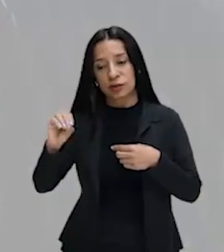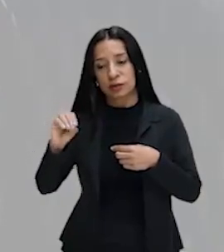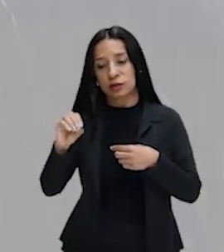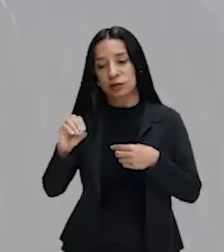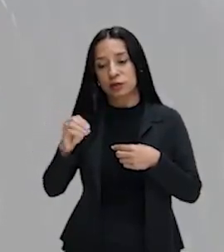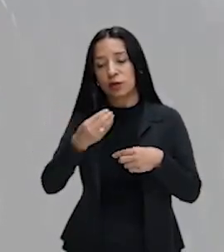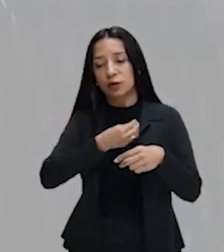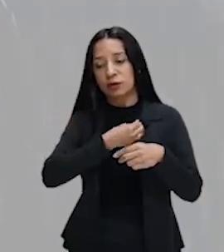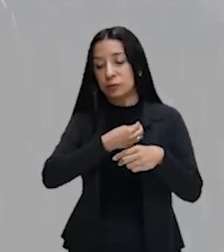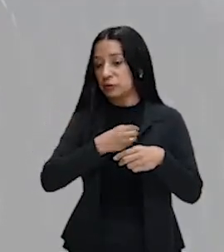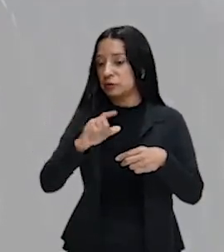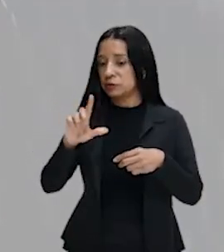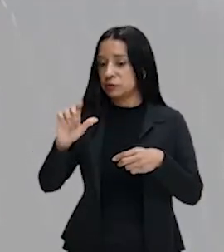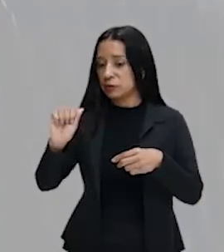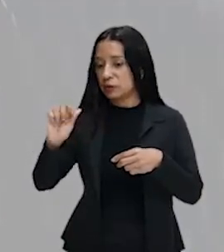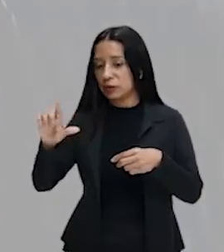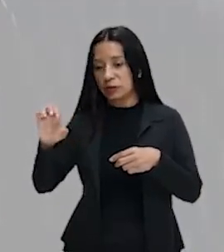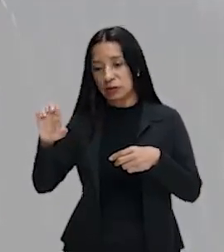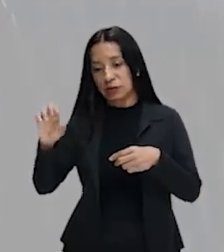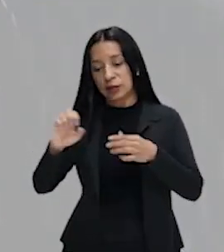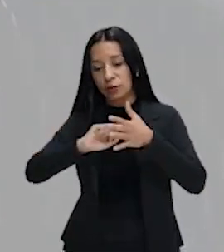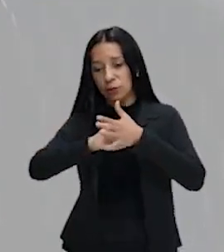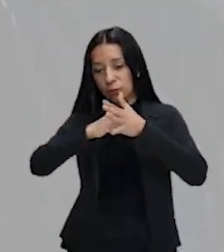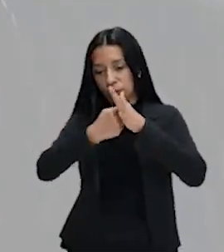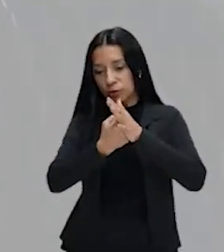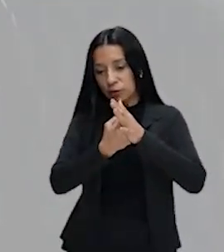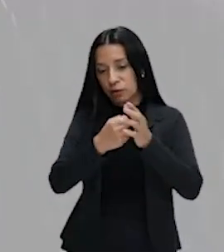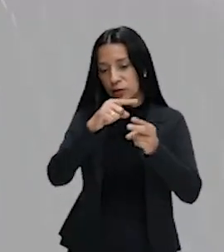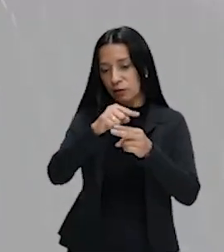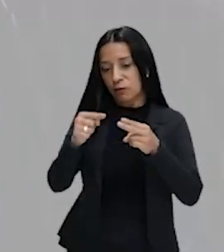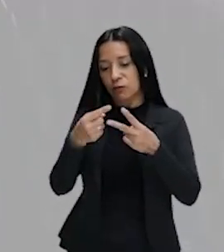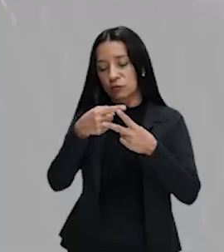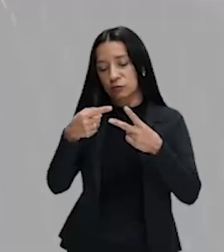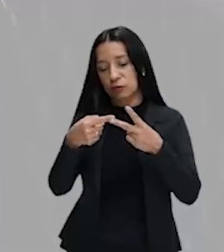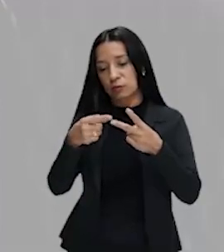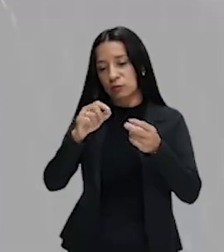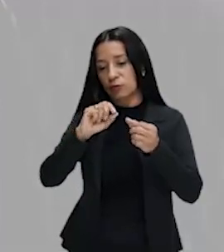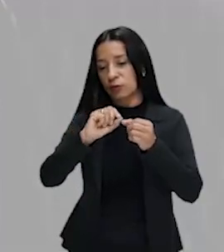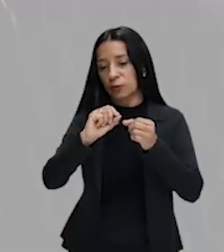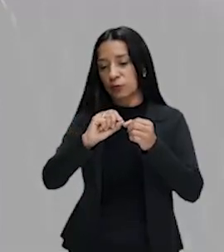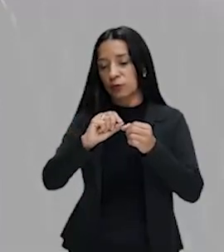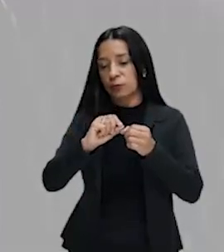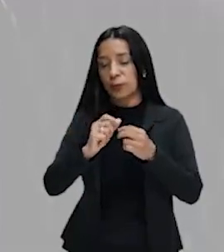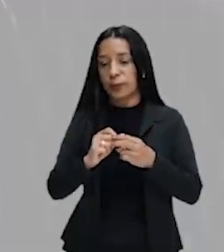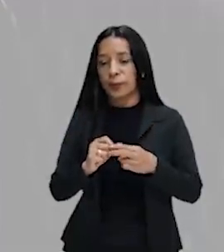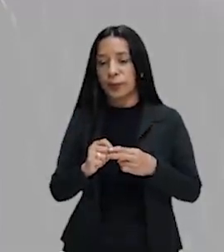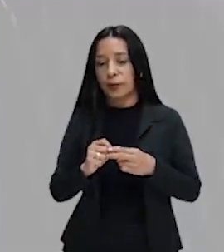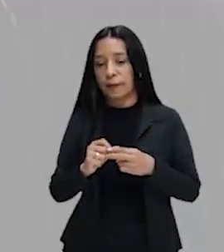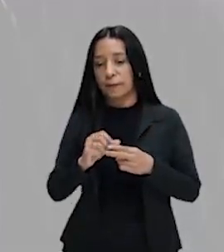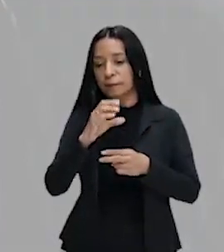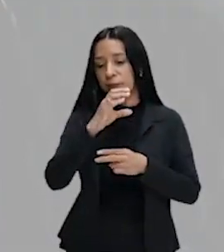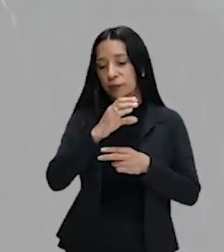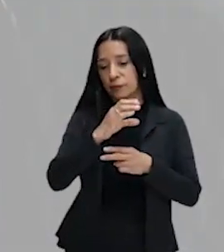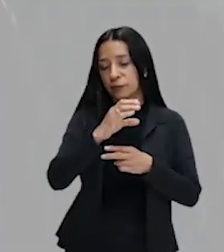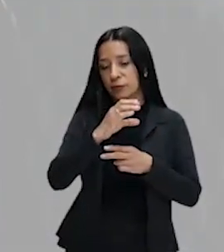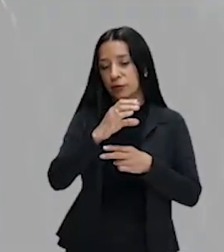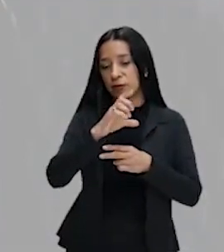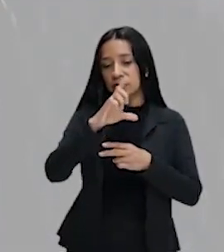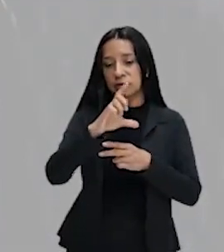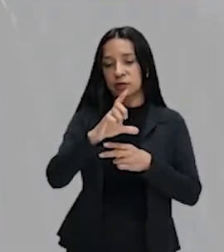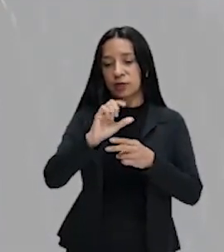presença desse único alelo inibe a ação do outro, ou seja, o alelo cesão inibe a ação do